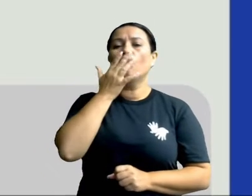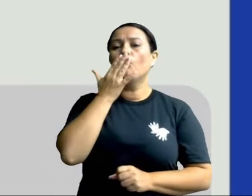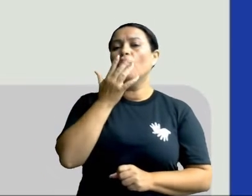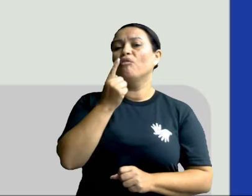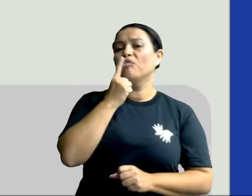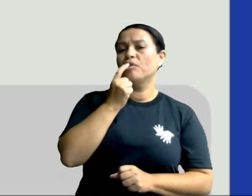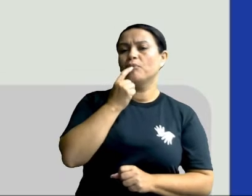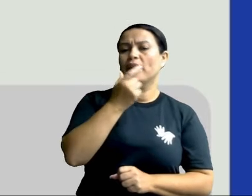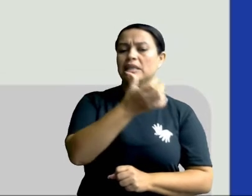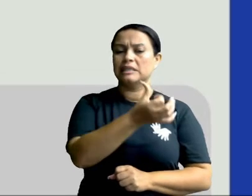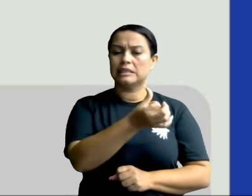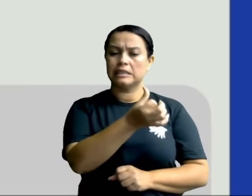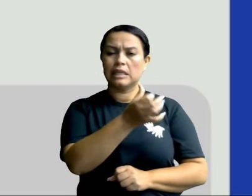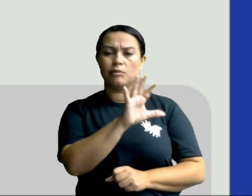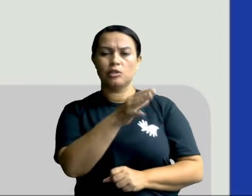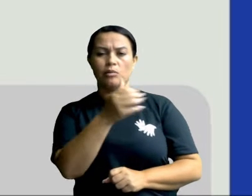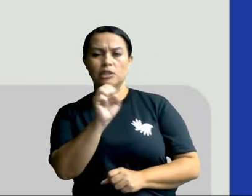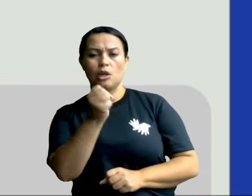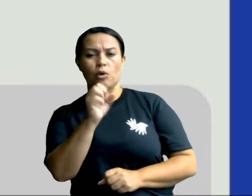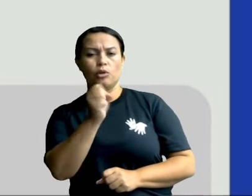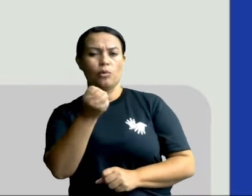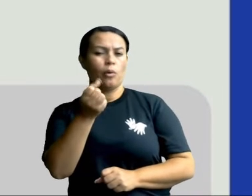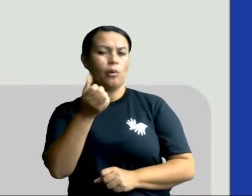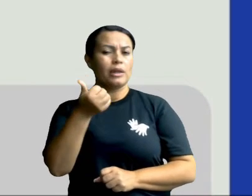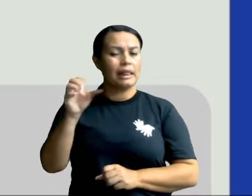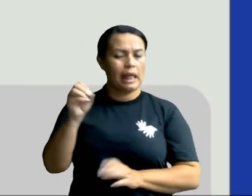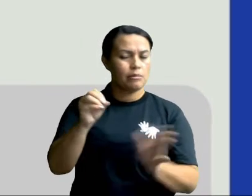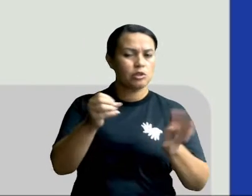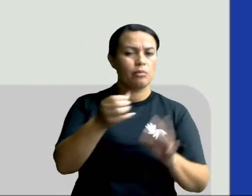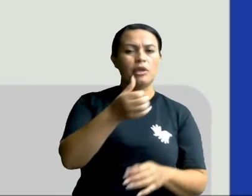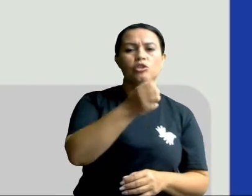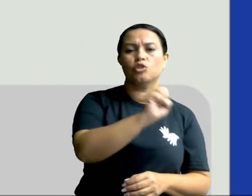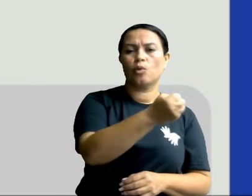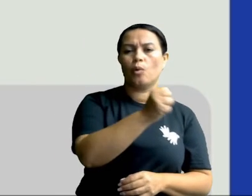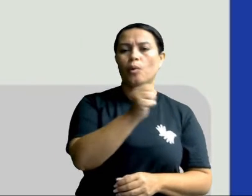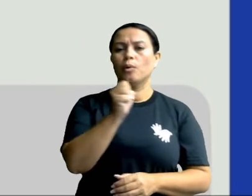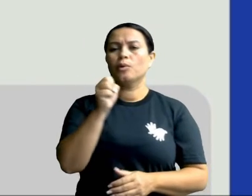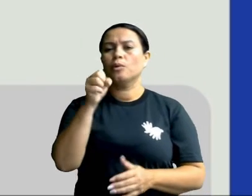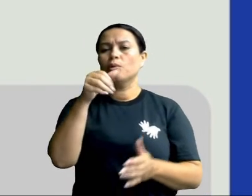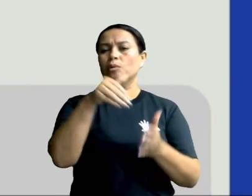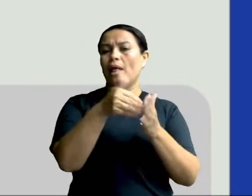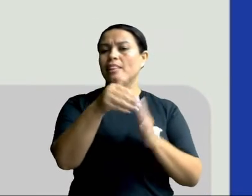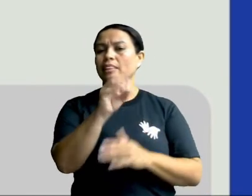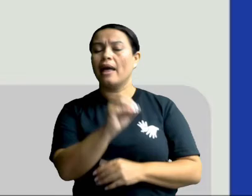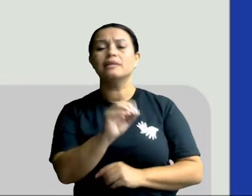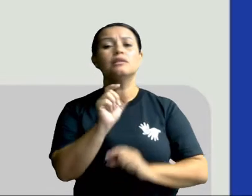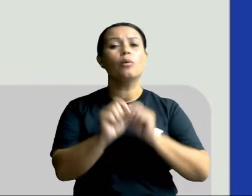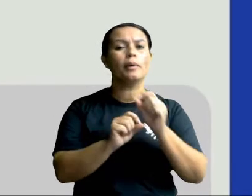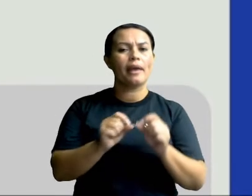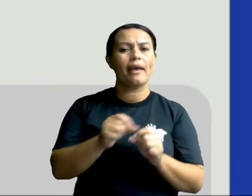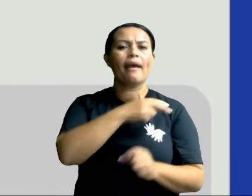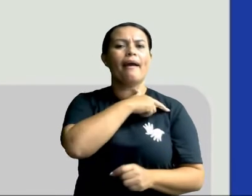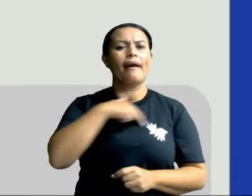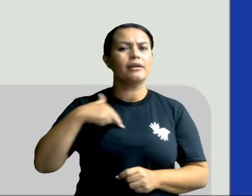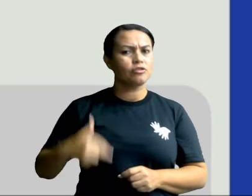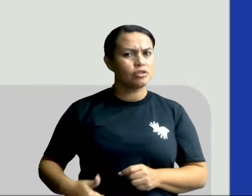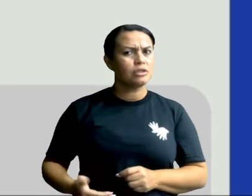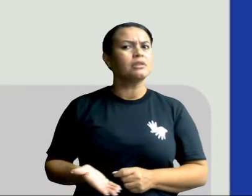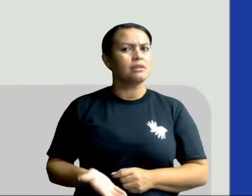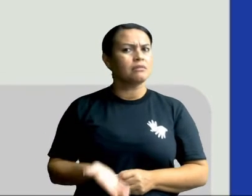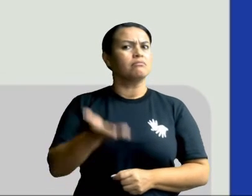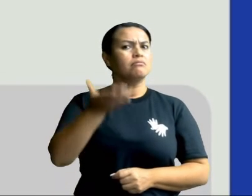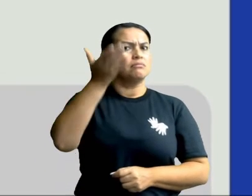que fica ali de 6 a 8, de 8 a 10. Então, de 8 a 10. Então, a China ela teve crescimento do